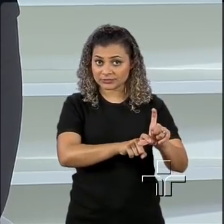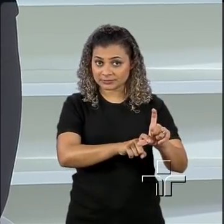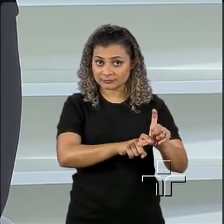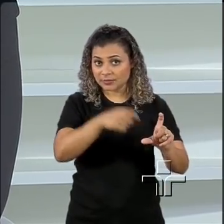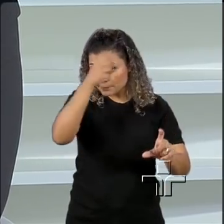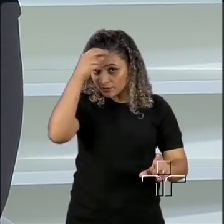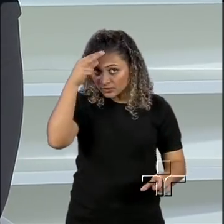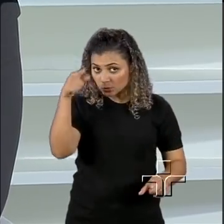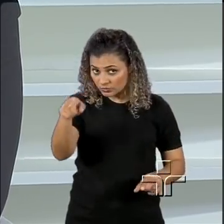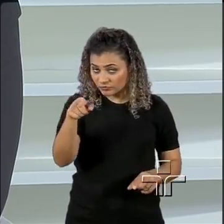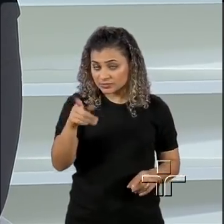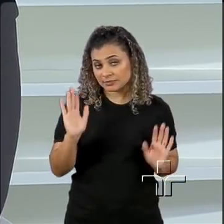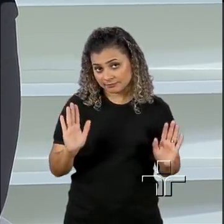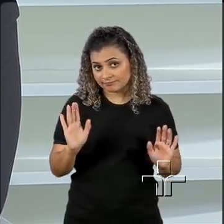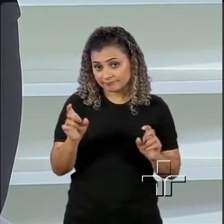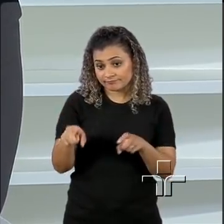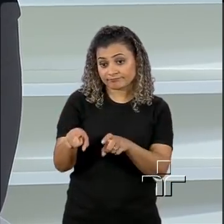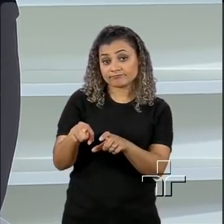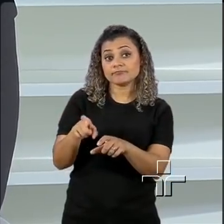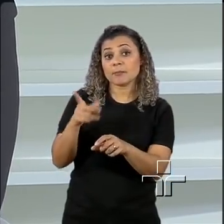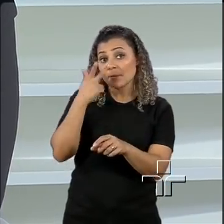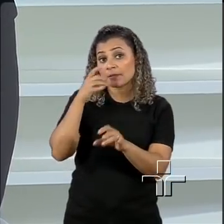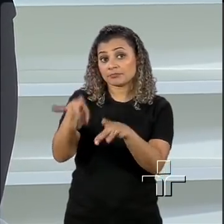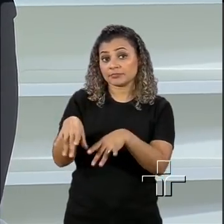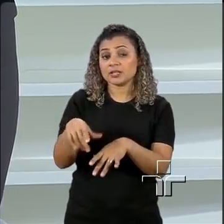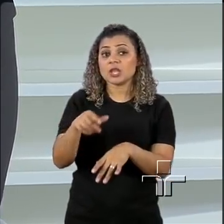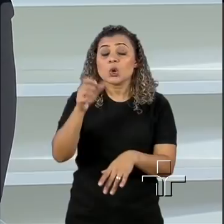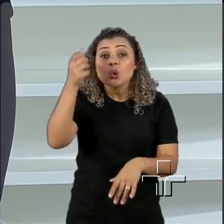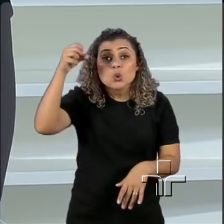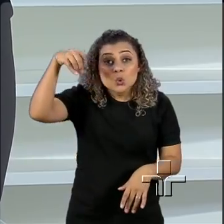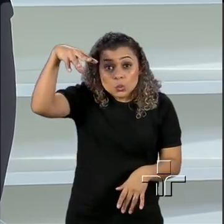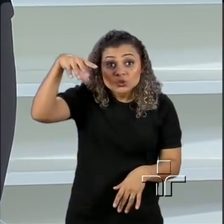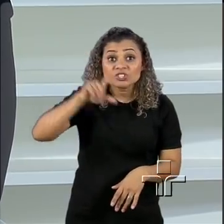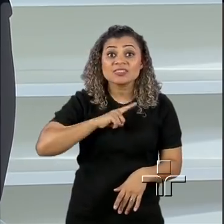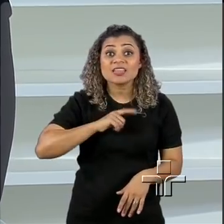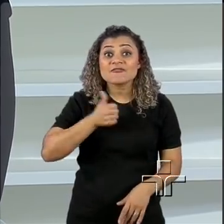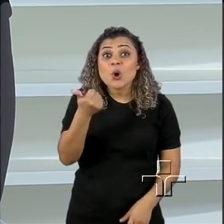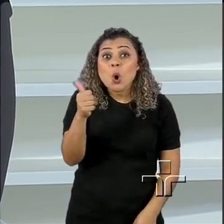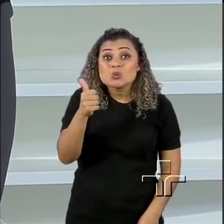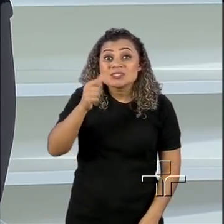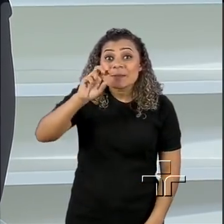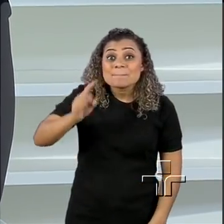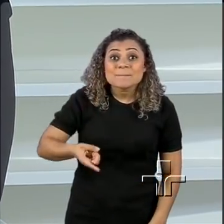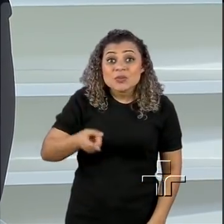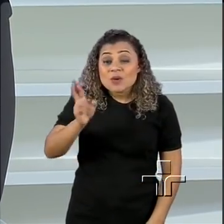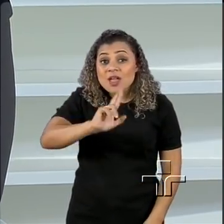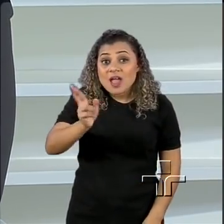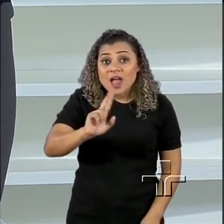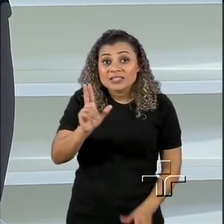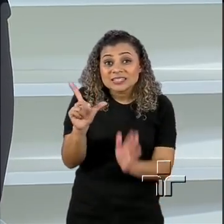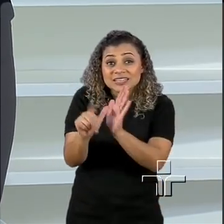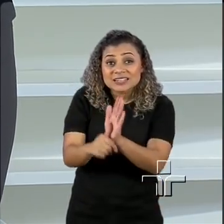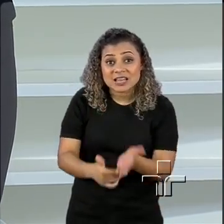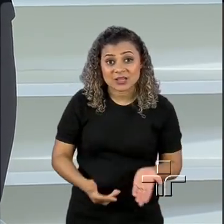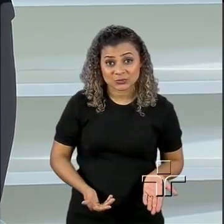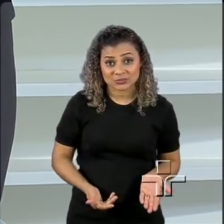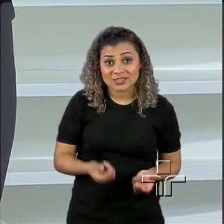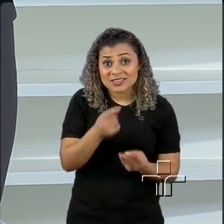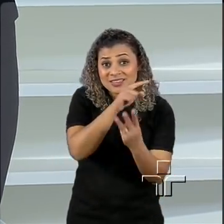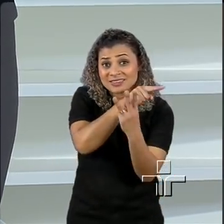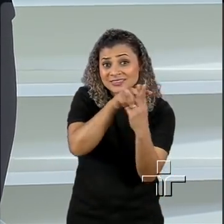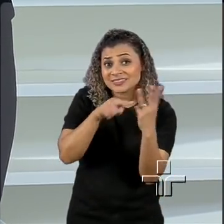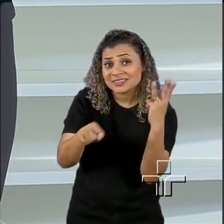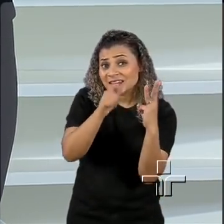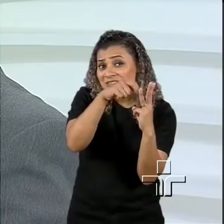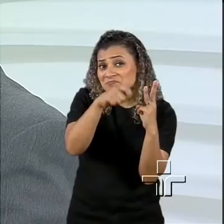deixou o cargo, sendo que só de conta de luz foram R$11 milhões de contas atrasadas. Foram 3 meses, por exemplo,